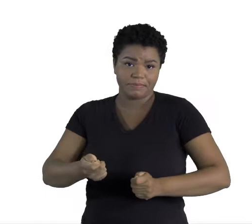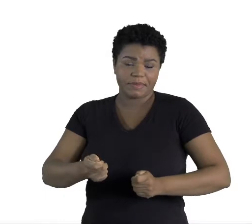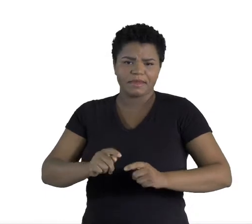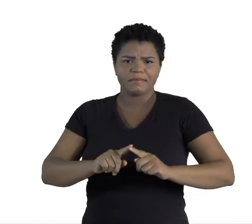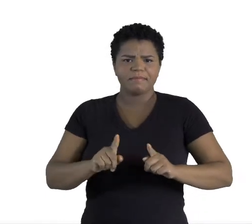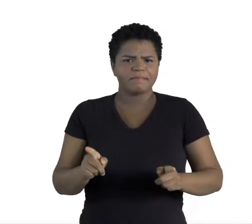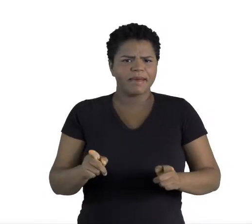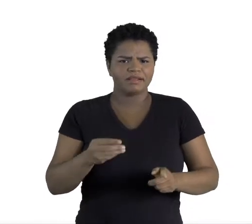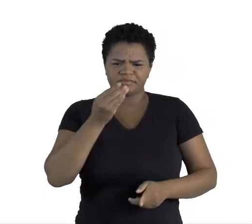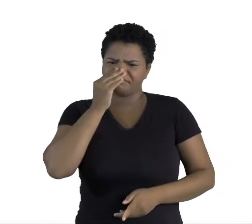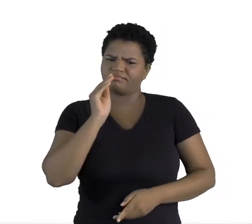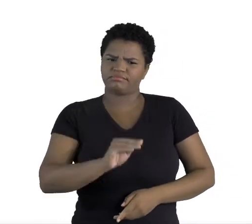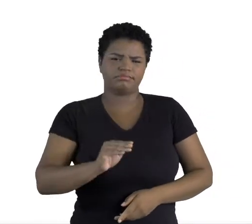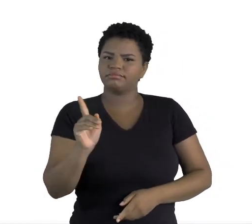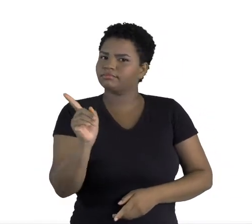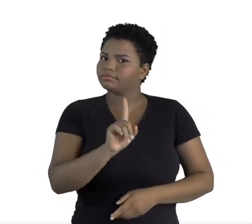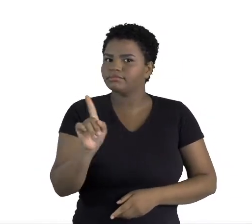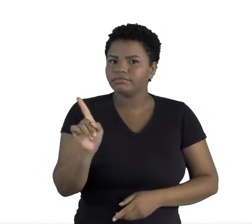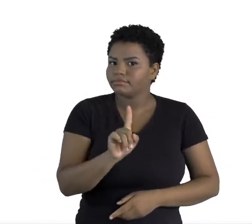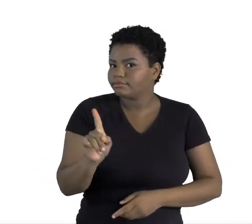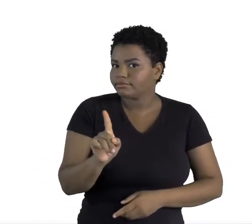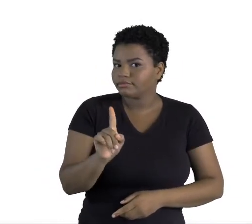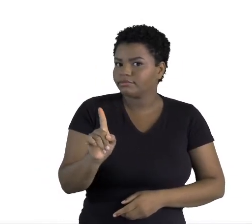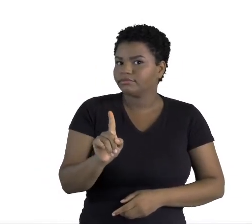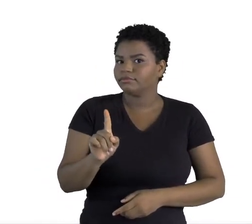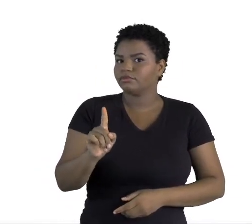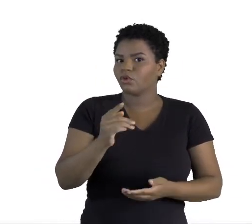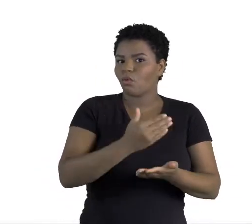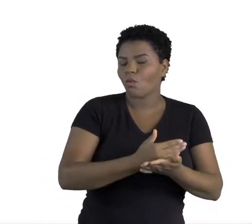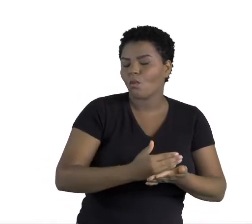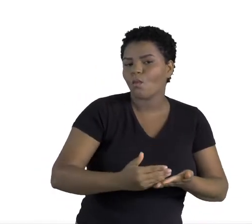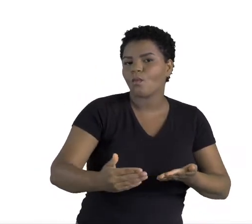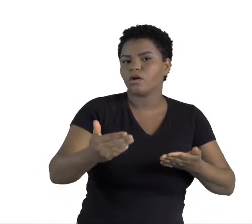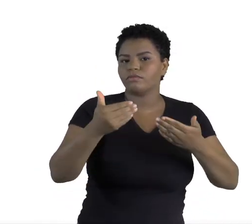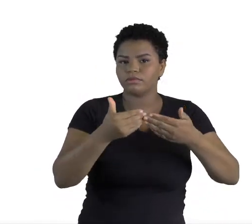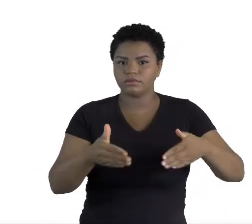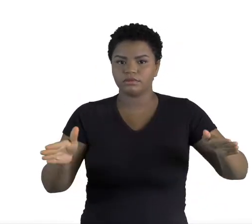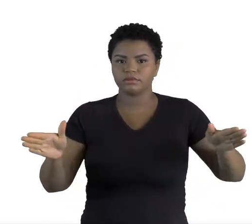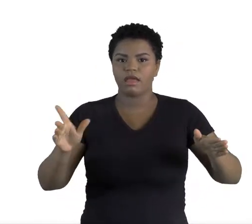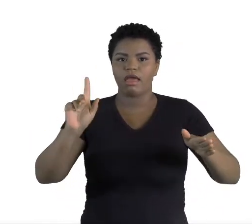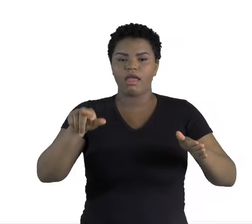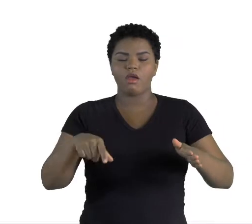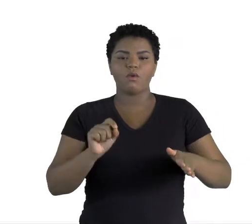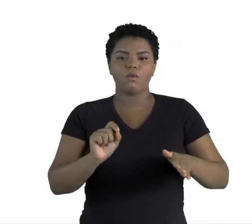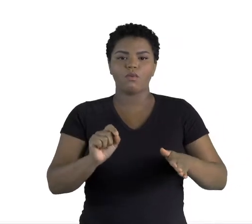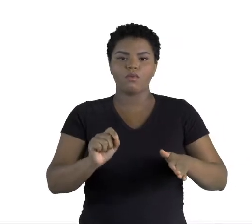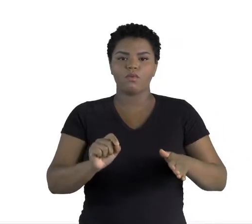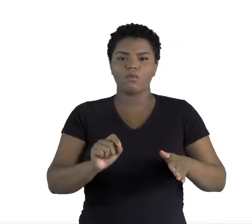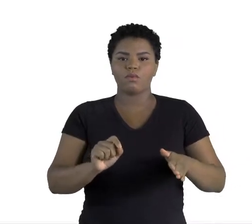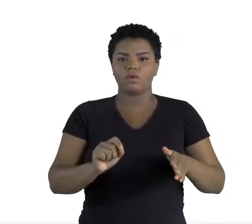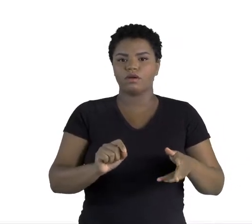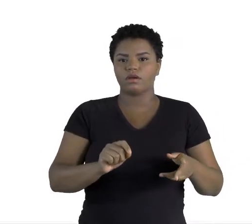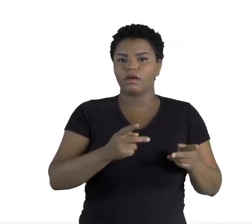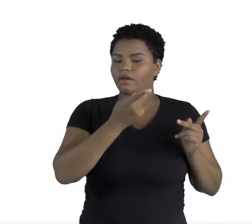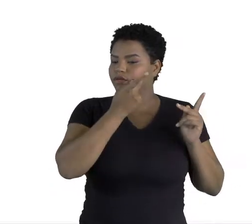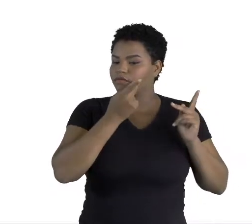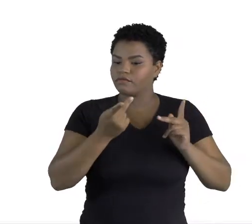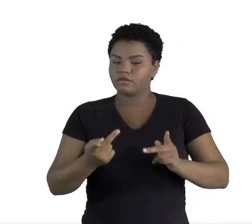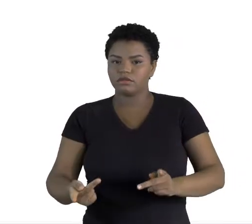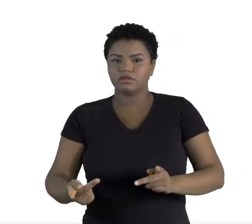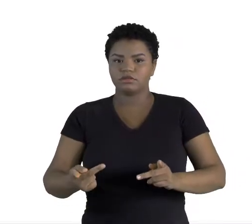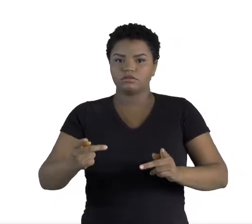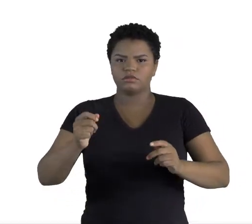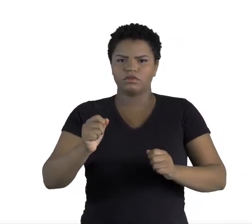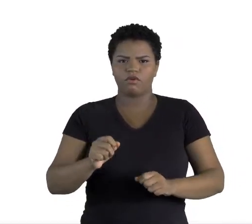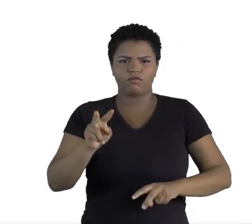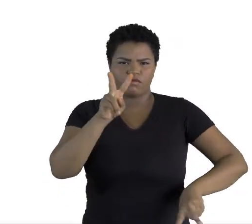ser desprezado. Sua cena de abertura é um cartão de visita do visual esplendoroso e